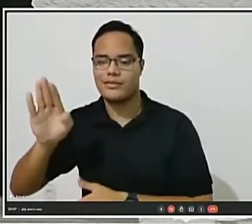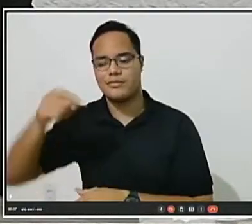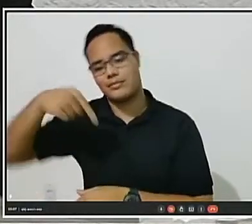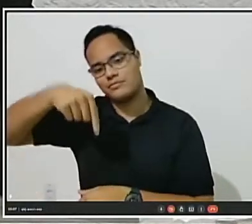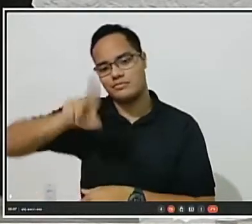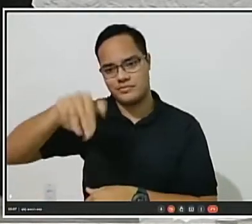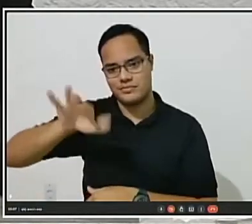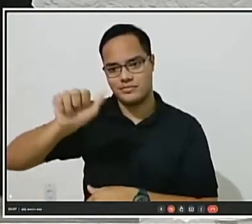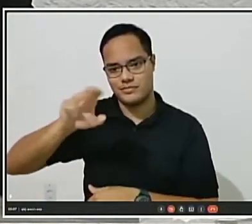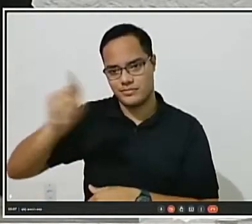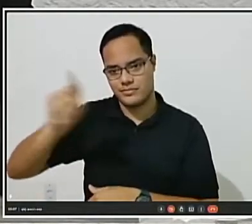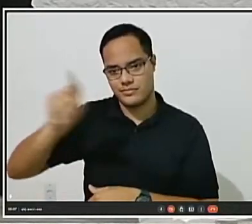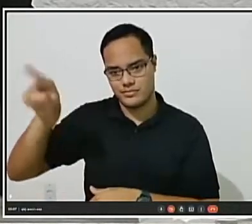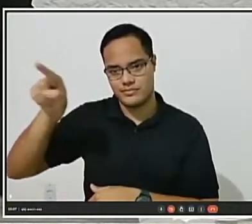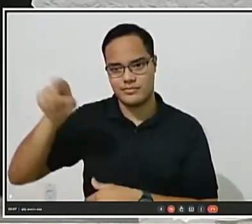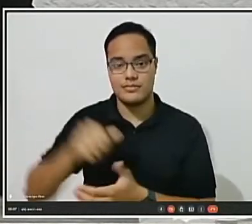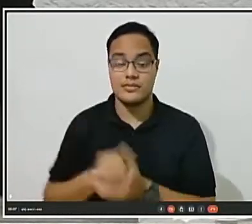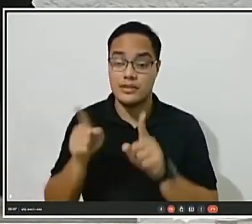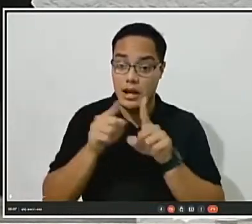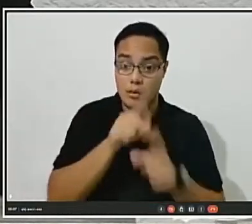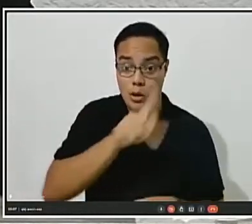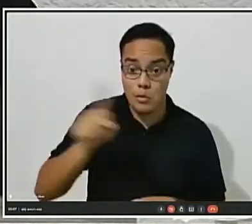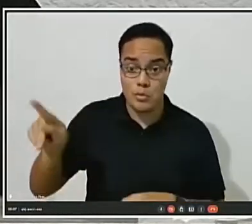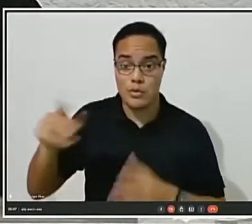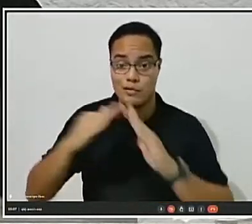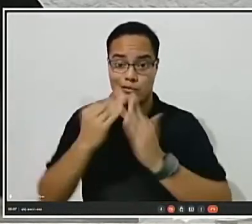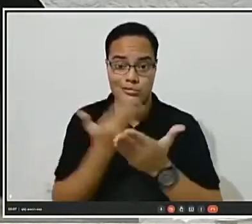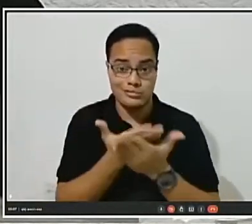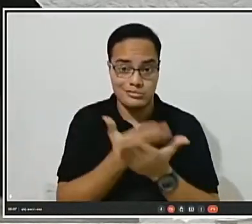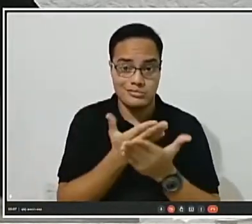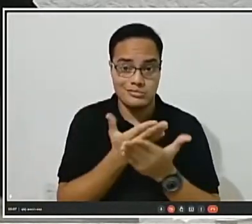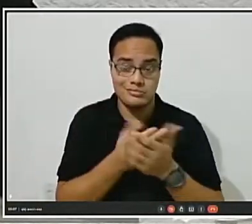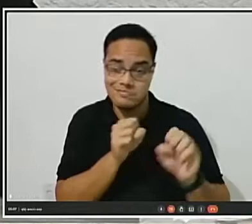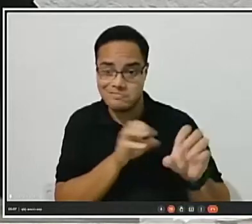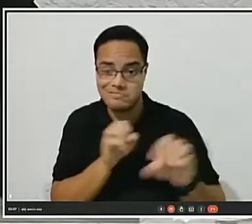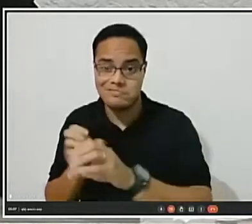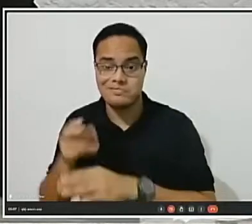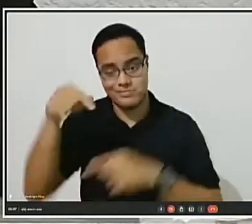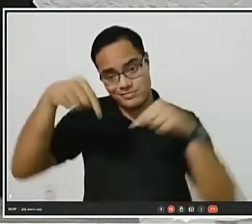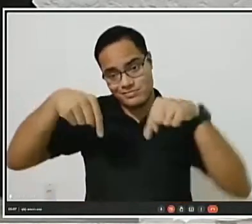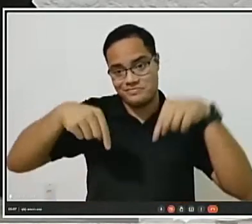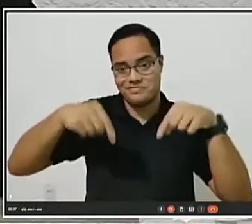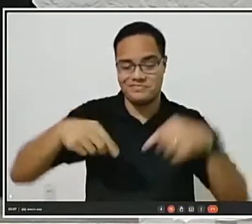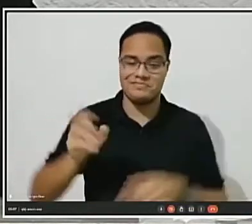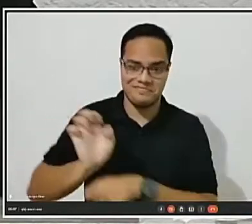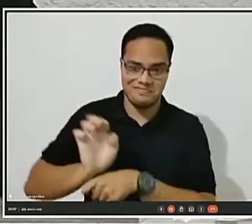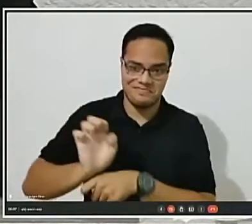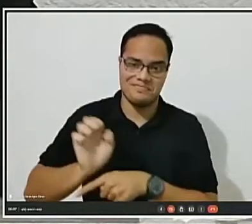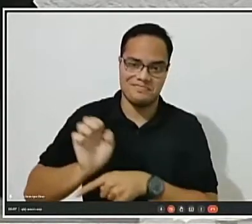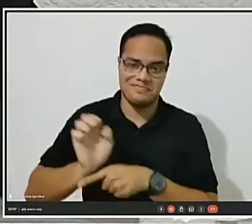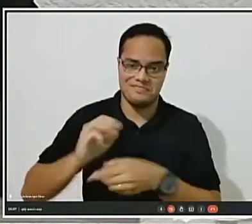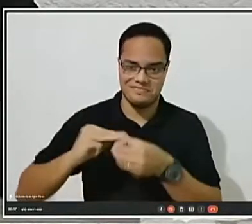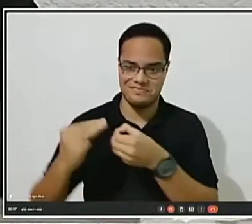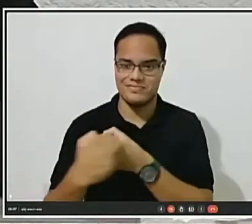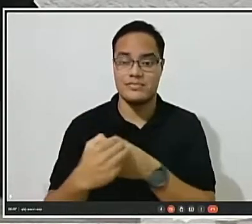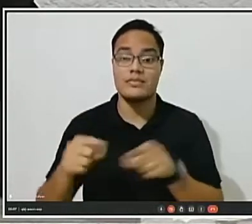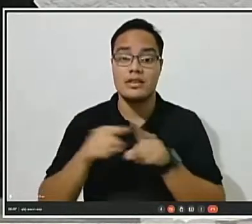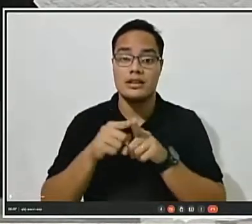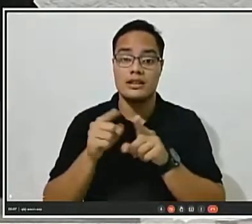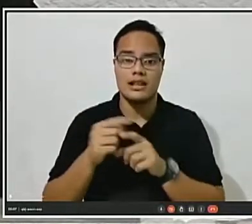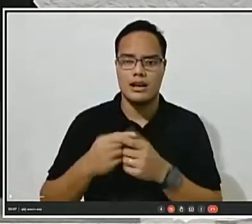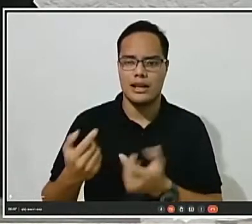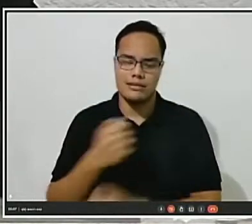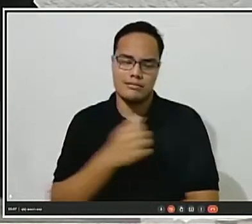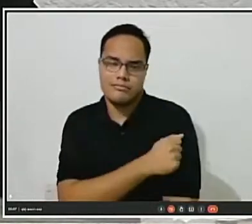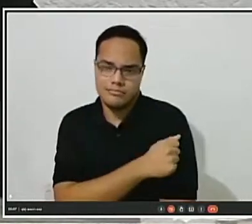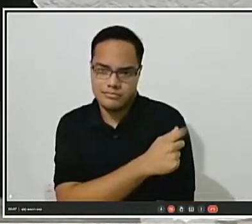Atuou ainda como professor da Rede Municipal de Ensino de União da Vitória, trabalhando com crianças de séries iniciais e tendo